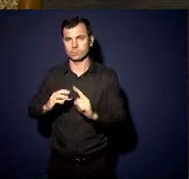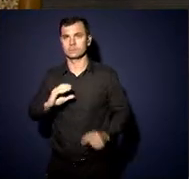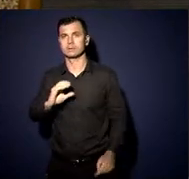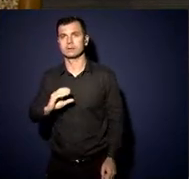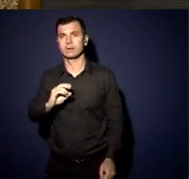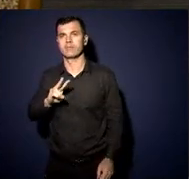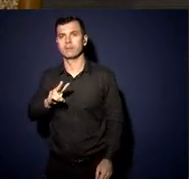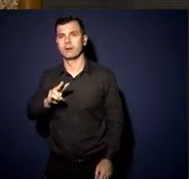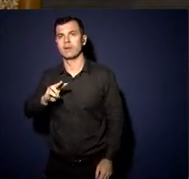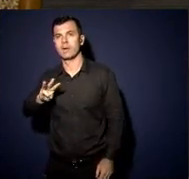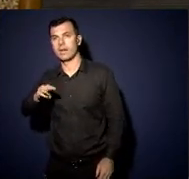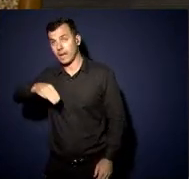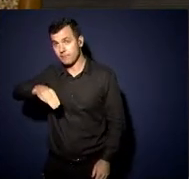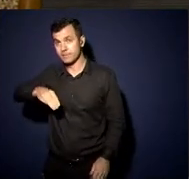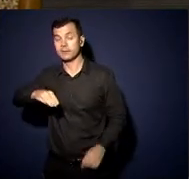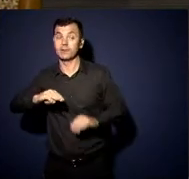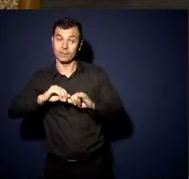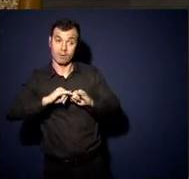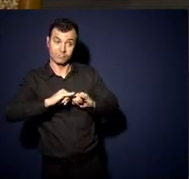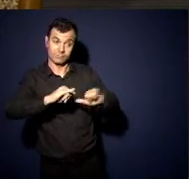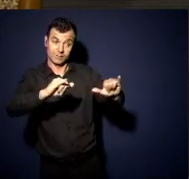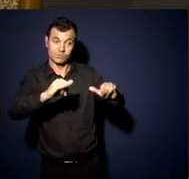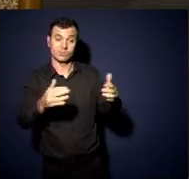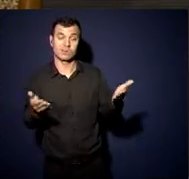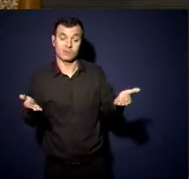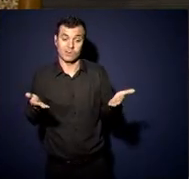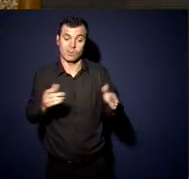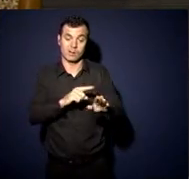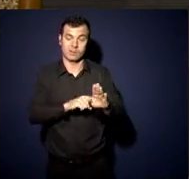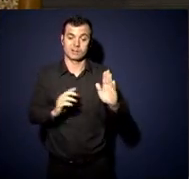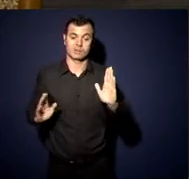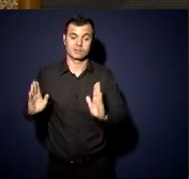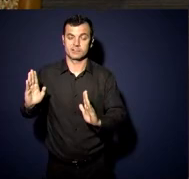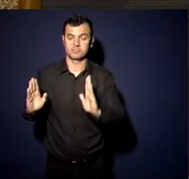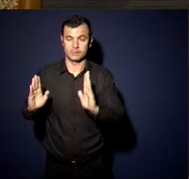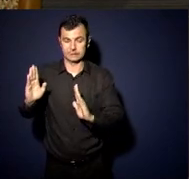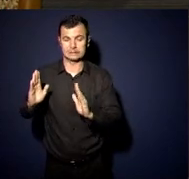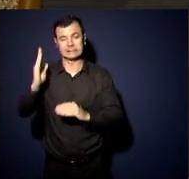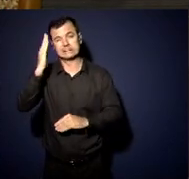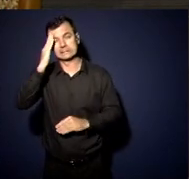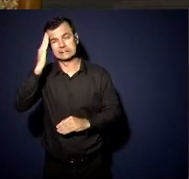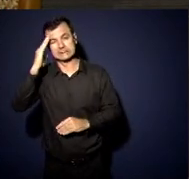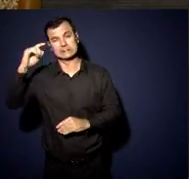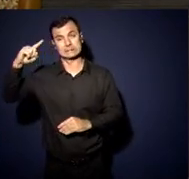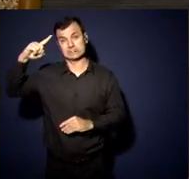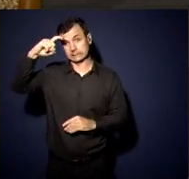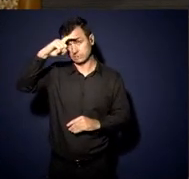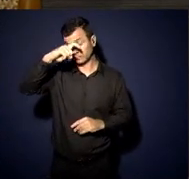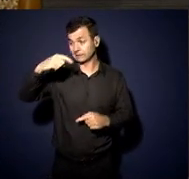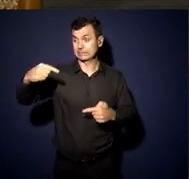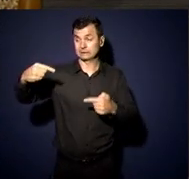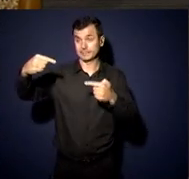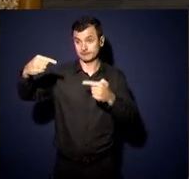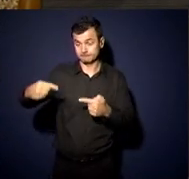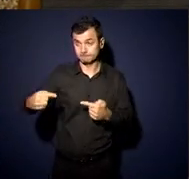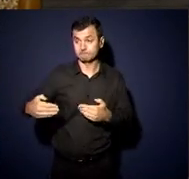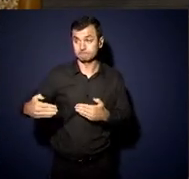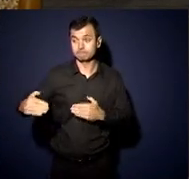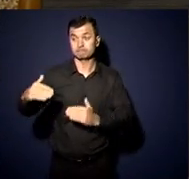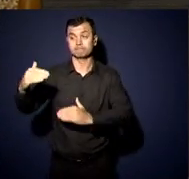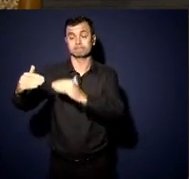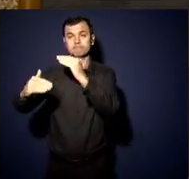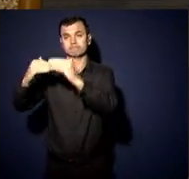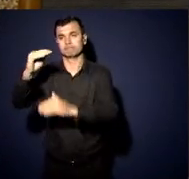no momento em que se discute aí as desafios para a gente proporcionar o crescimento no Brasil